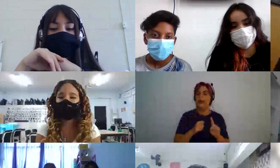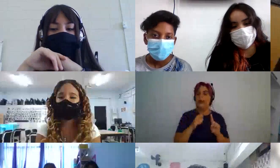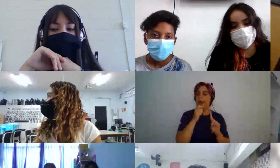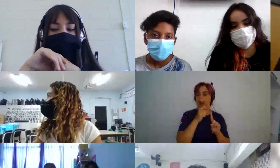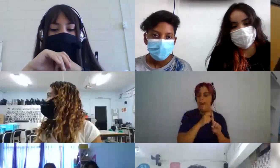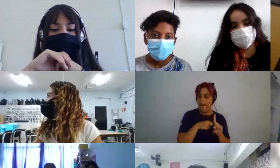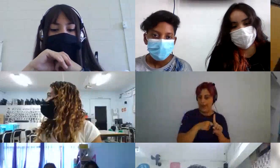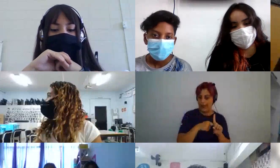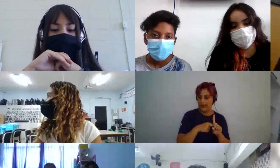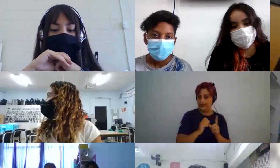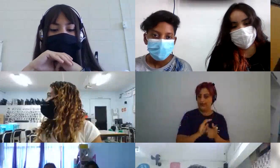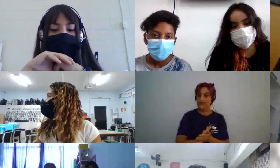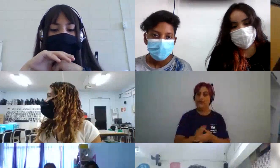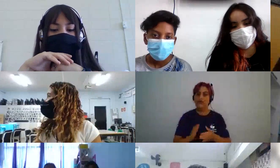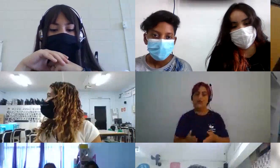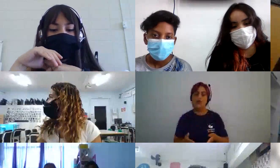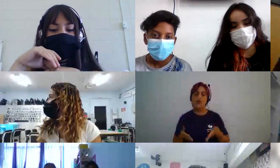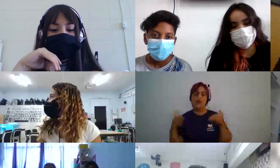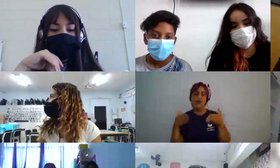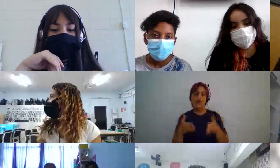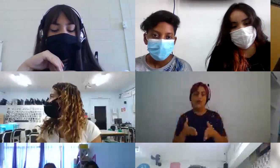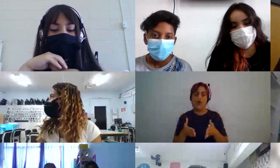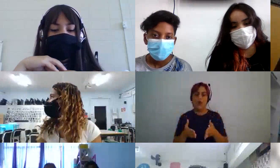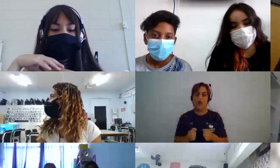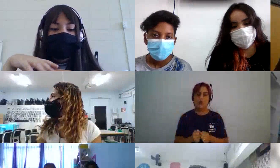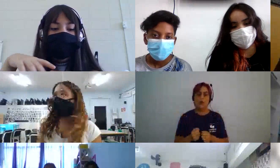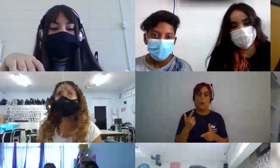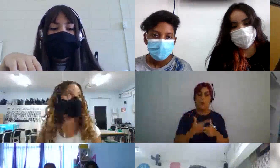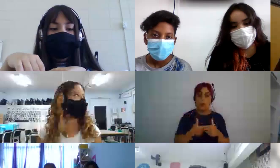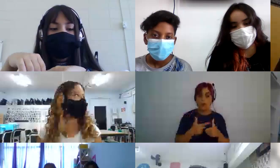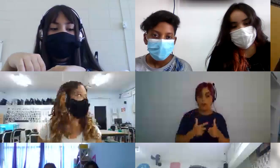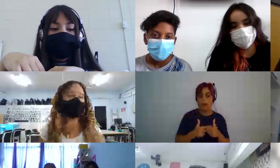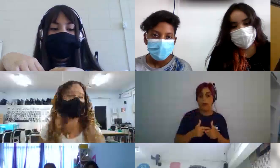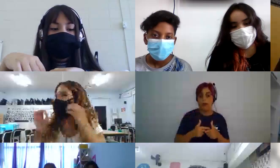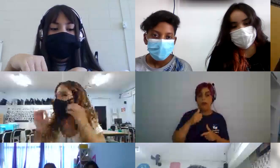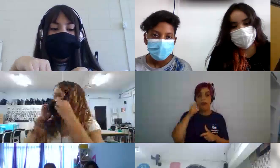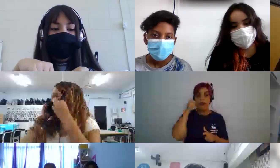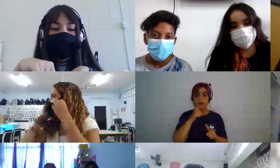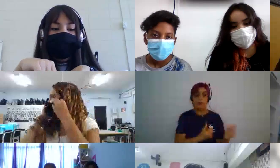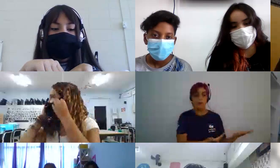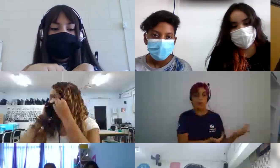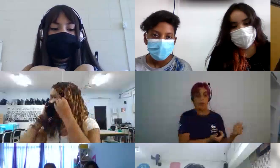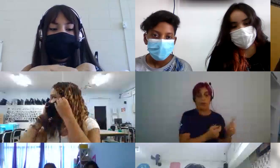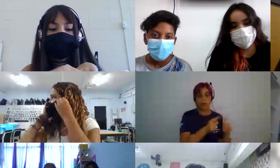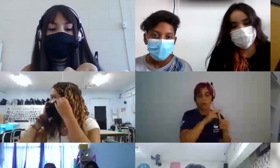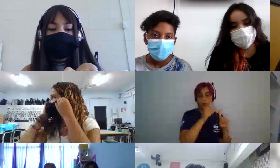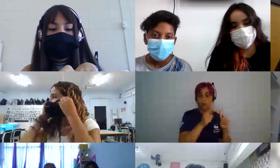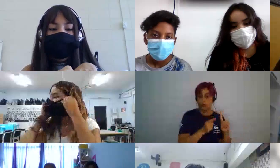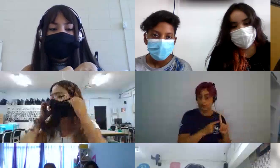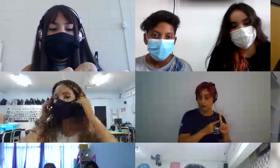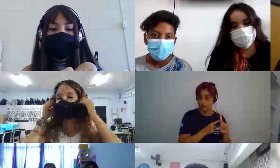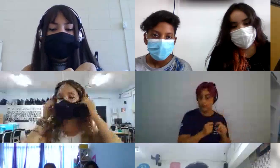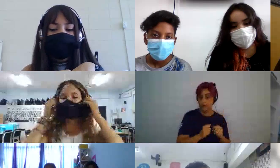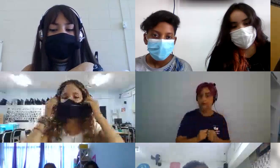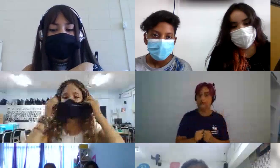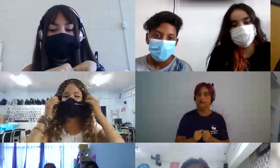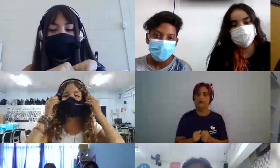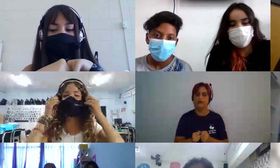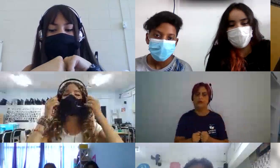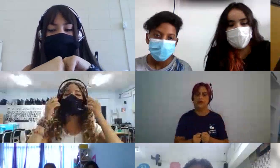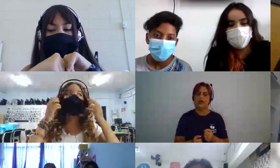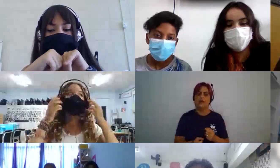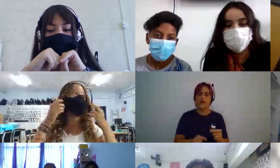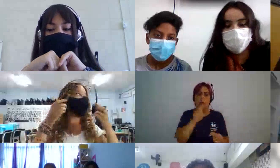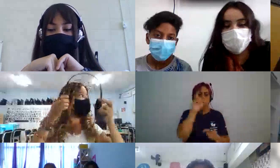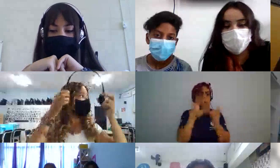nós dedicamos à gravidez na adolescência. A gente estuda, a gente discute gravidez na adolescência. E várias